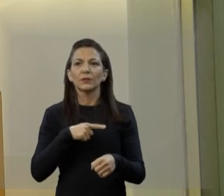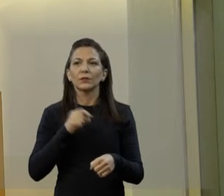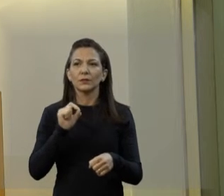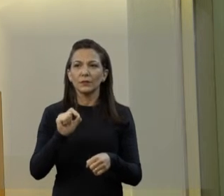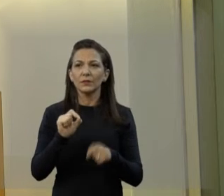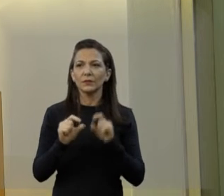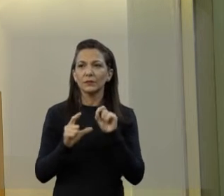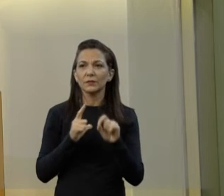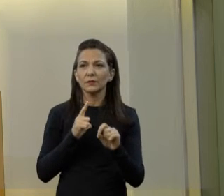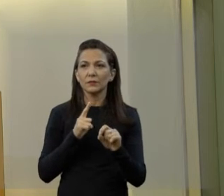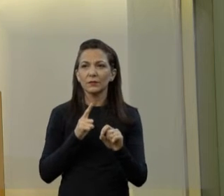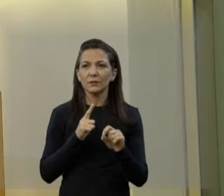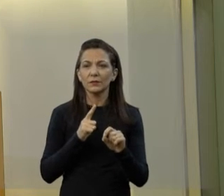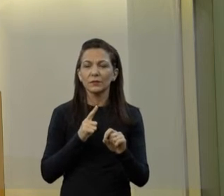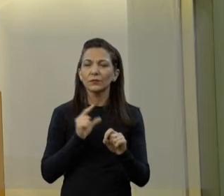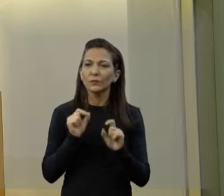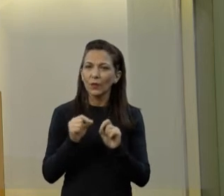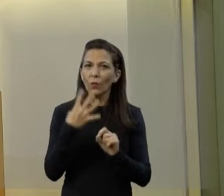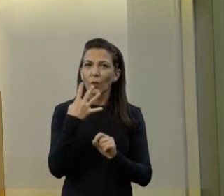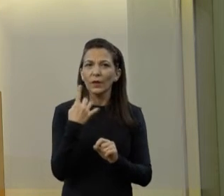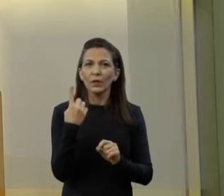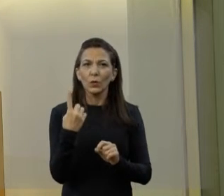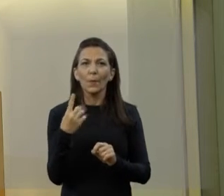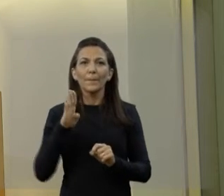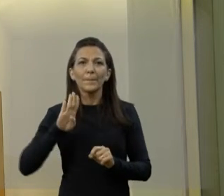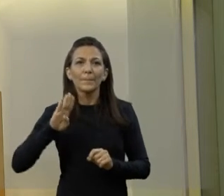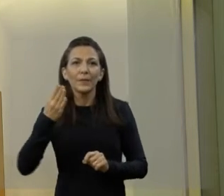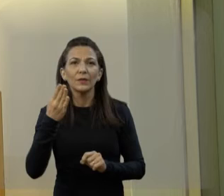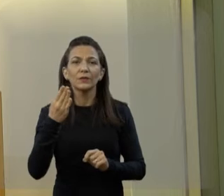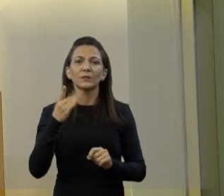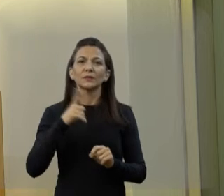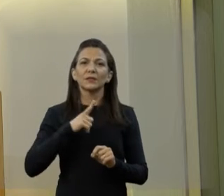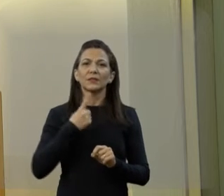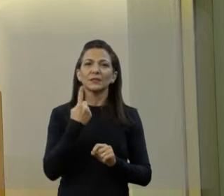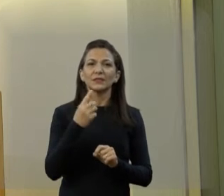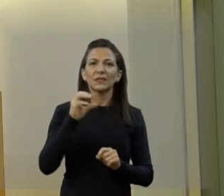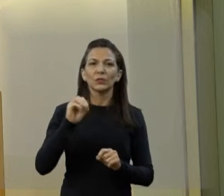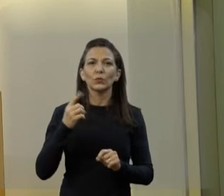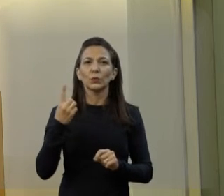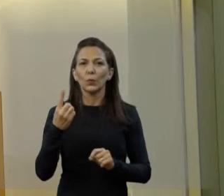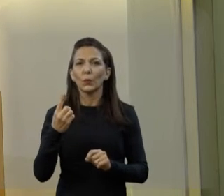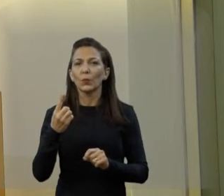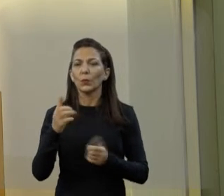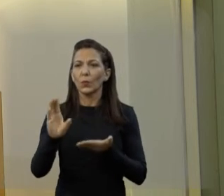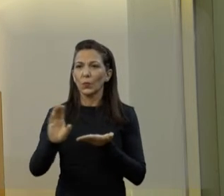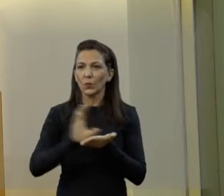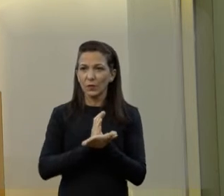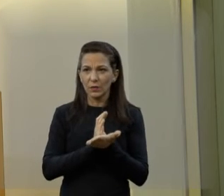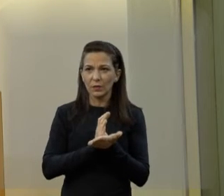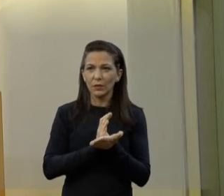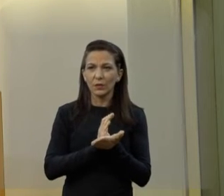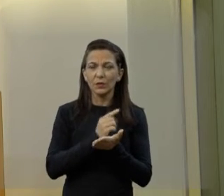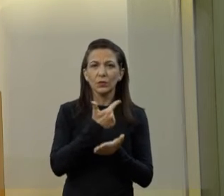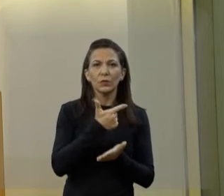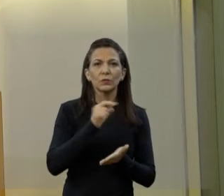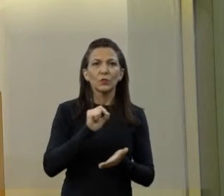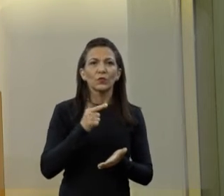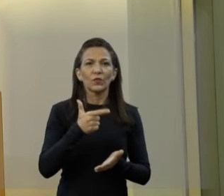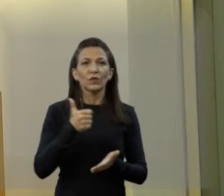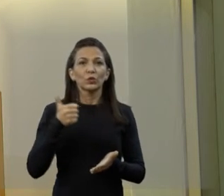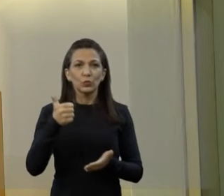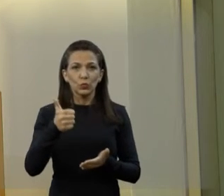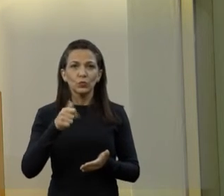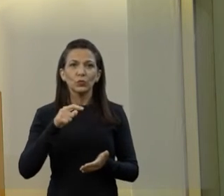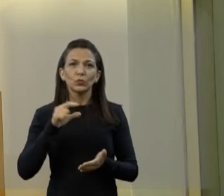cento inclusive dos acionistas aliás 41 milhões do 101 milhões arrecadados em 2021